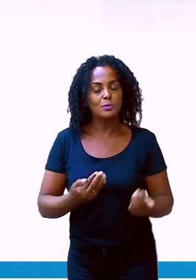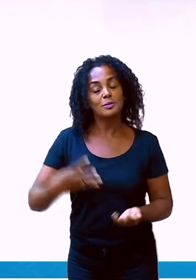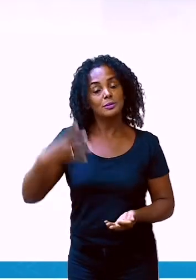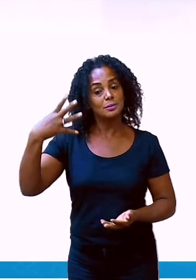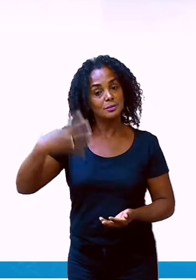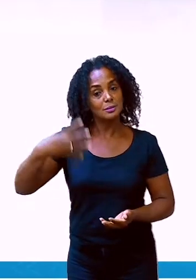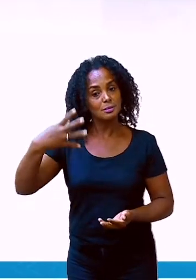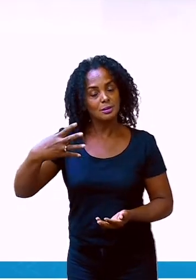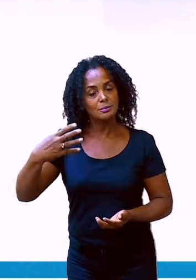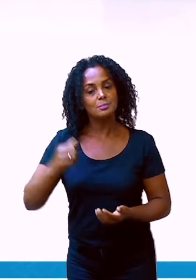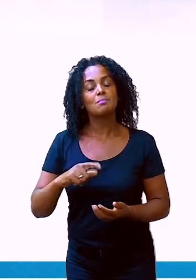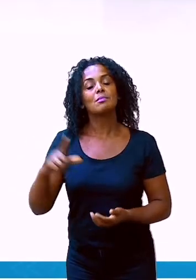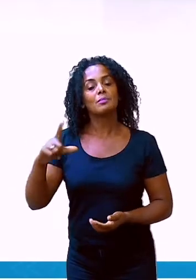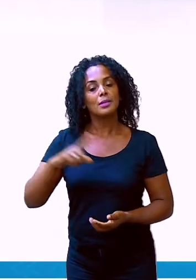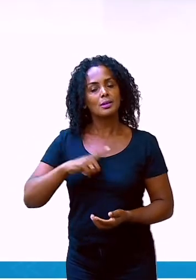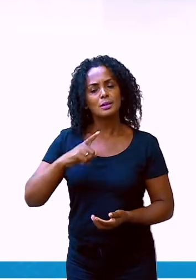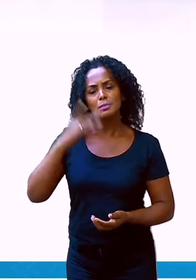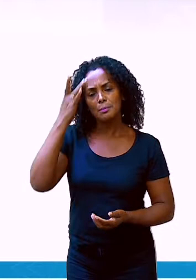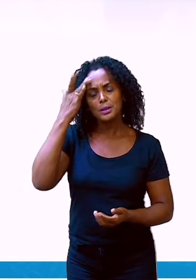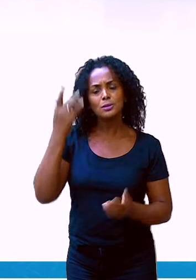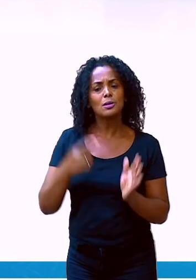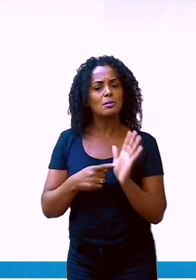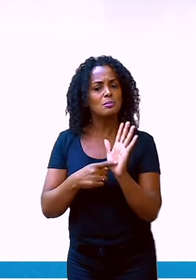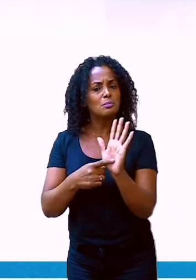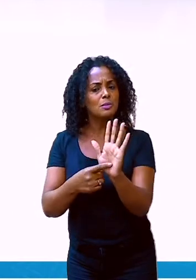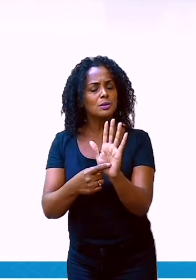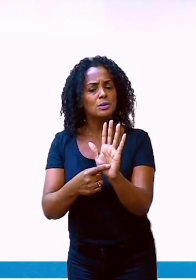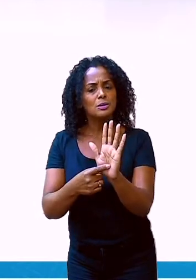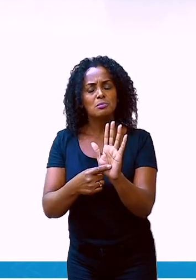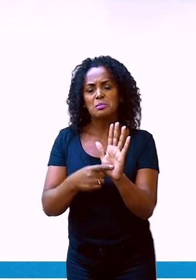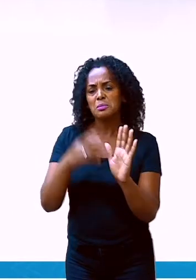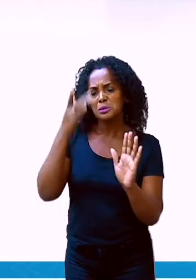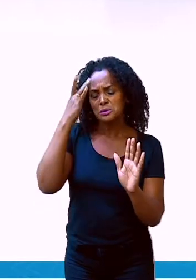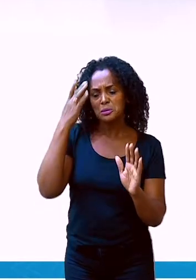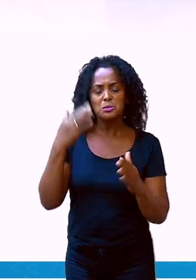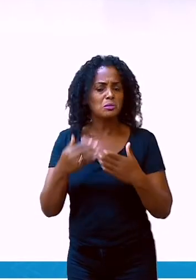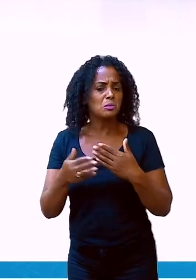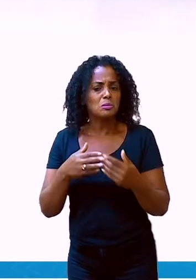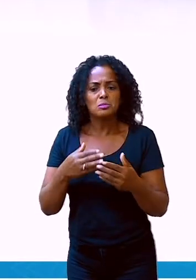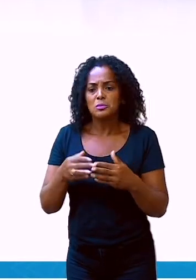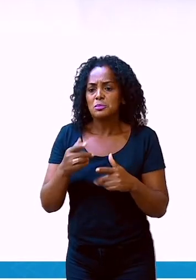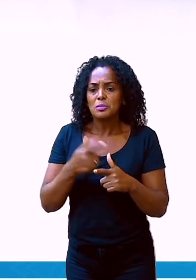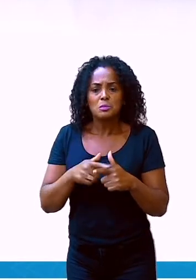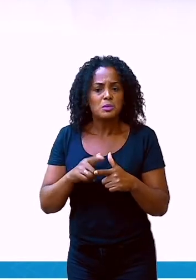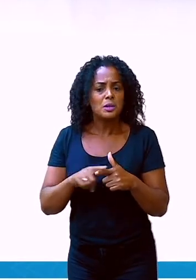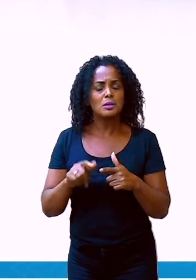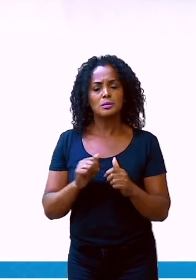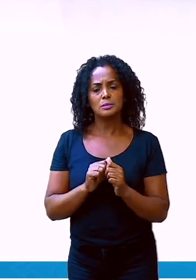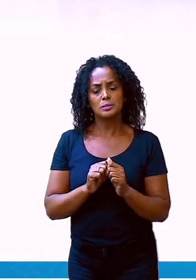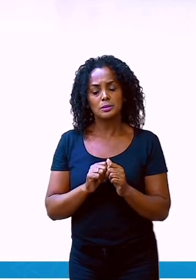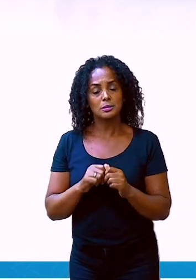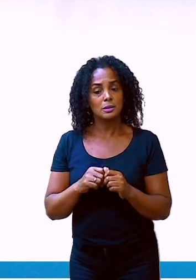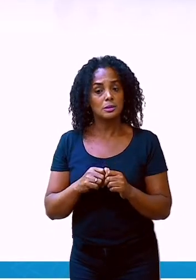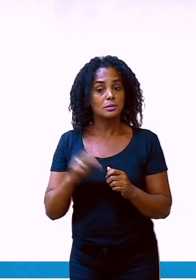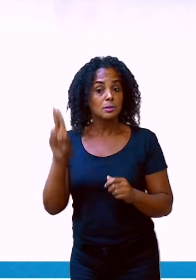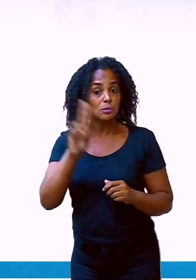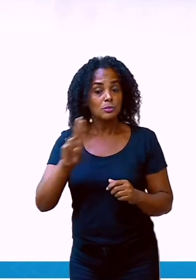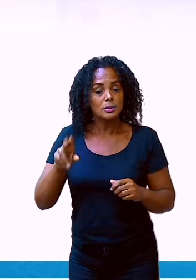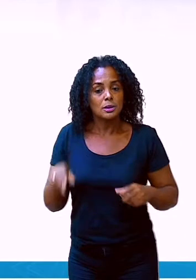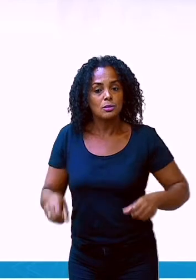quarta imagem representa uma pessoa com algumas limitações. Ela está usando